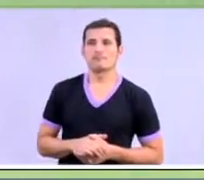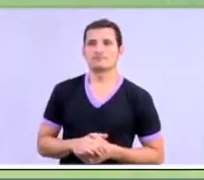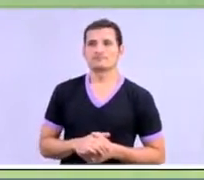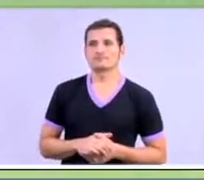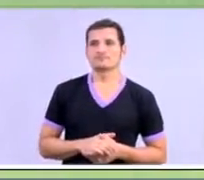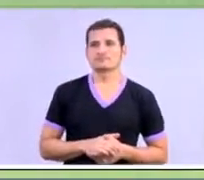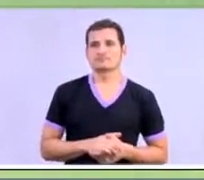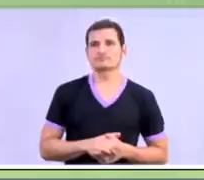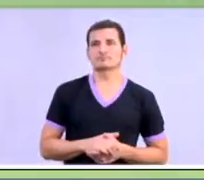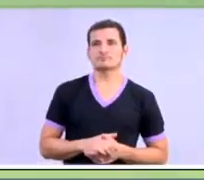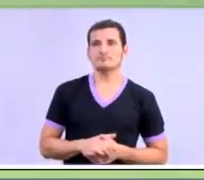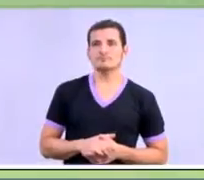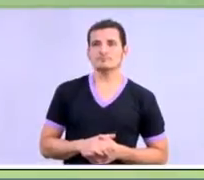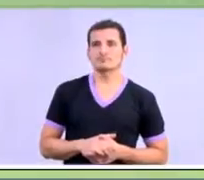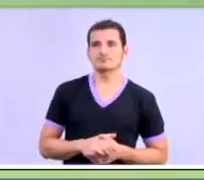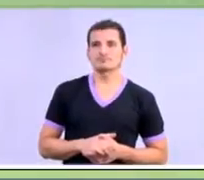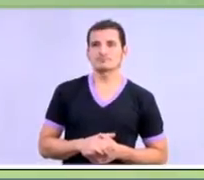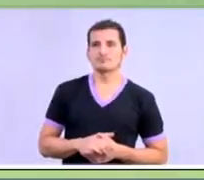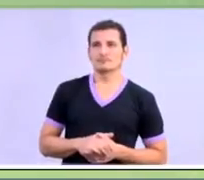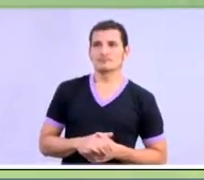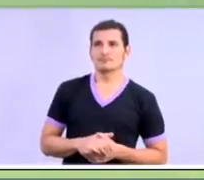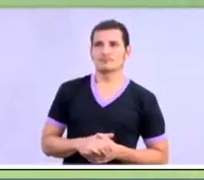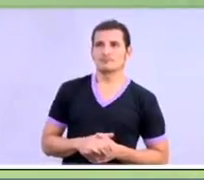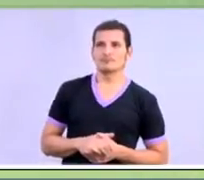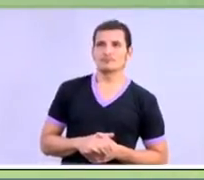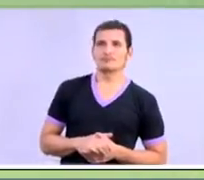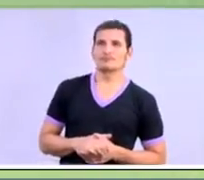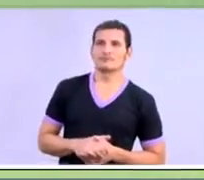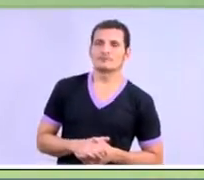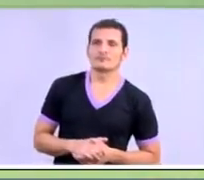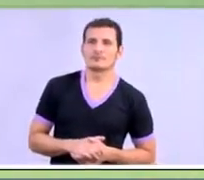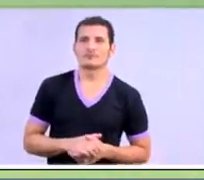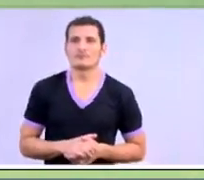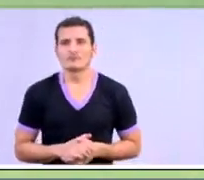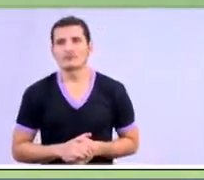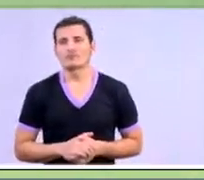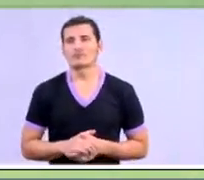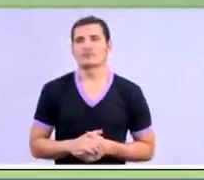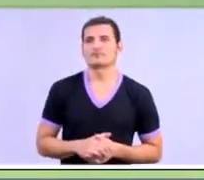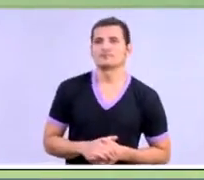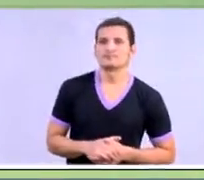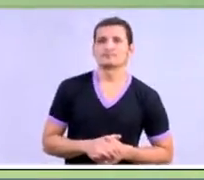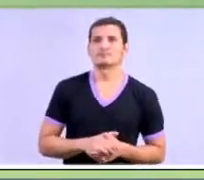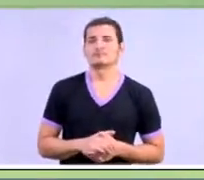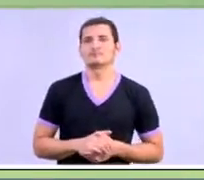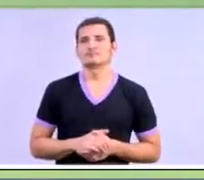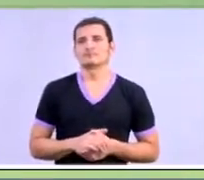equivalente no modelo OSI? Ela pega as 3 últimas camadas e